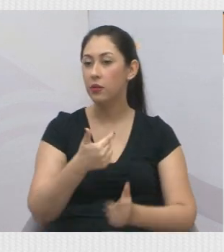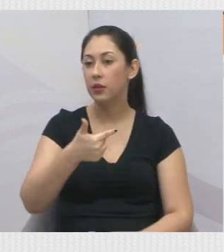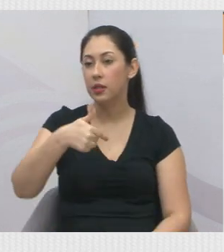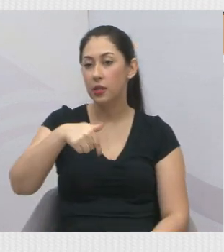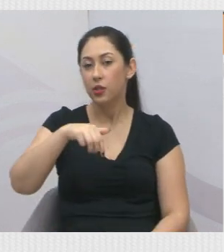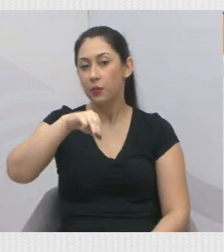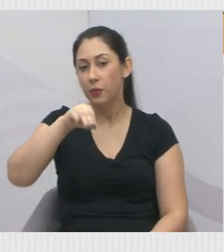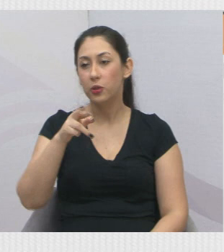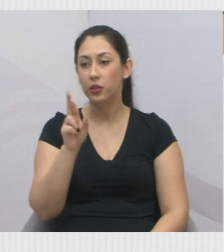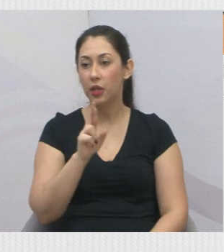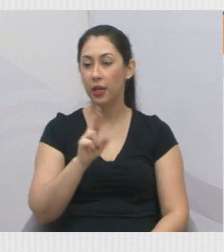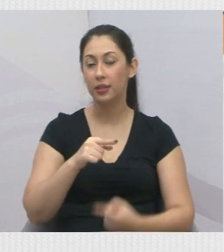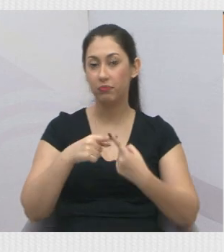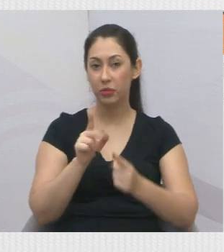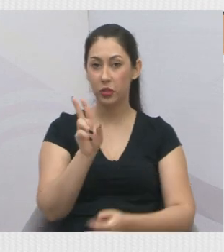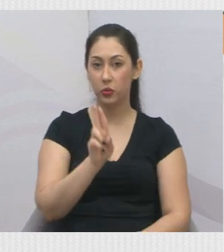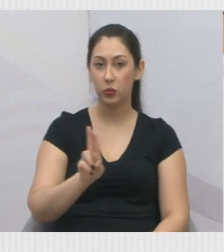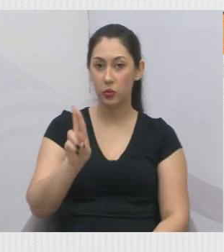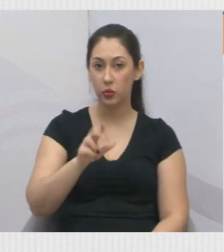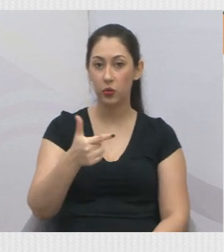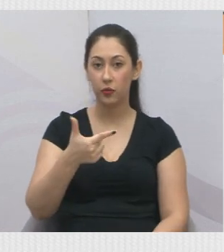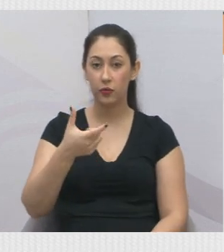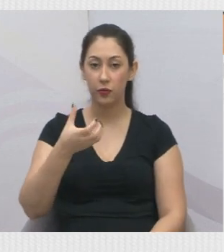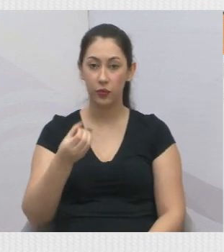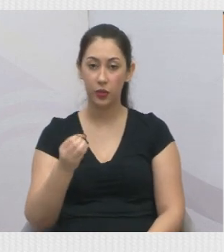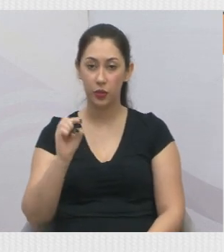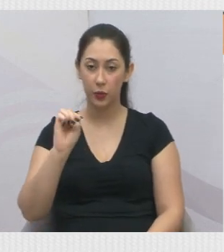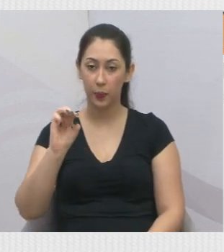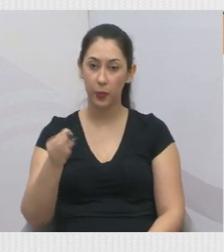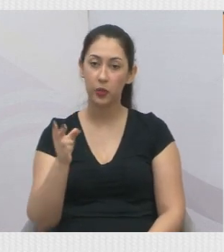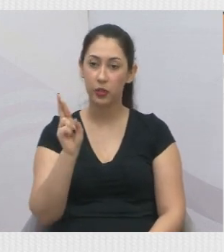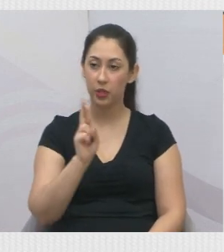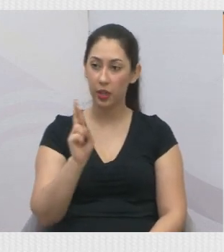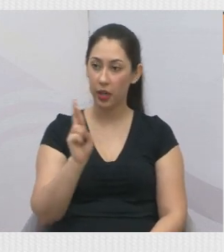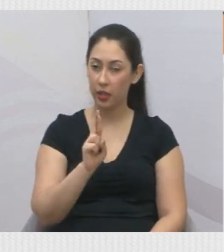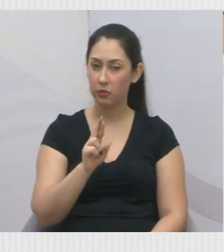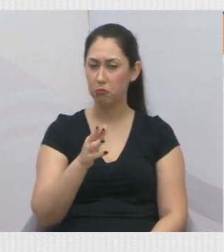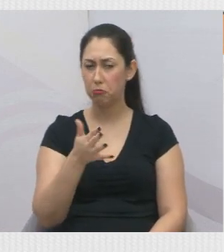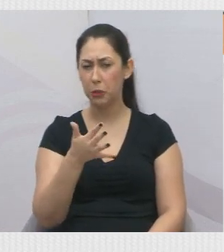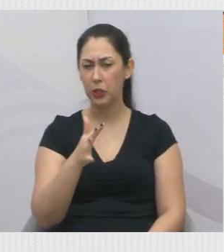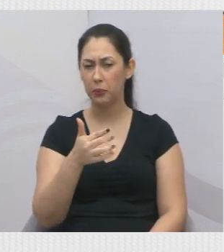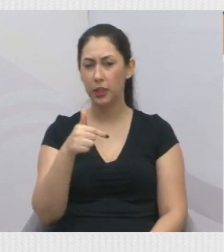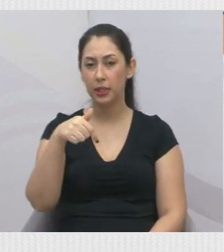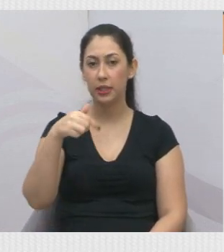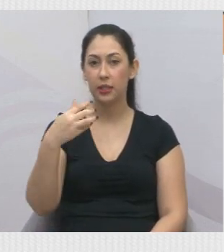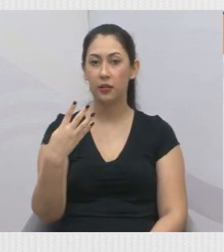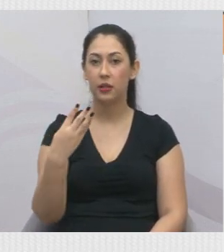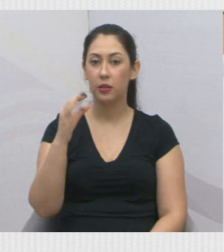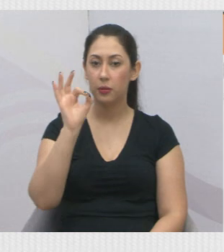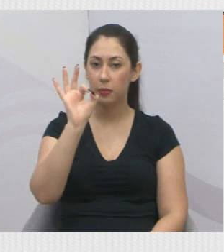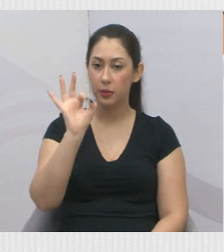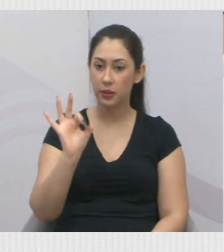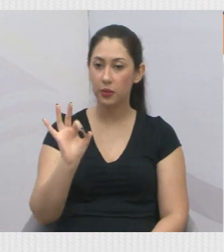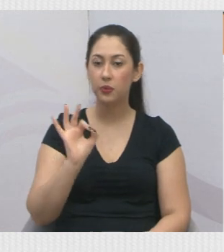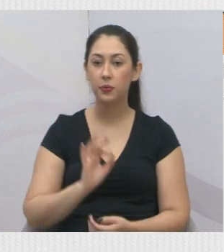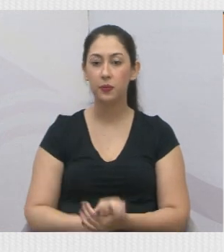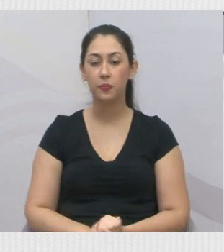27.259, na qual se consumiram gastos de 20.039, chegando a